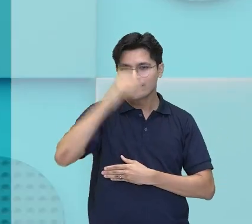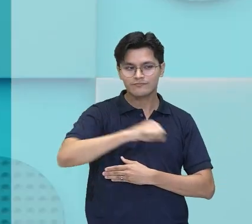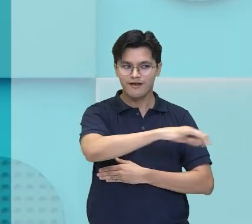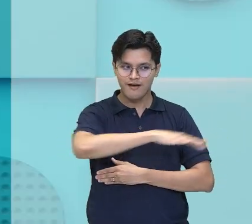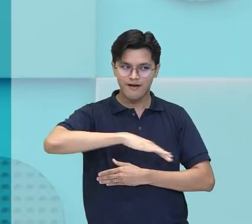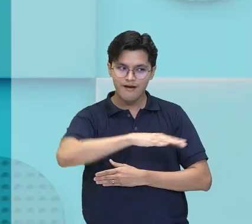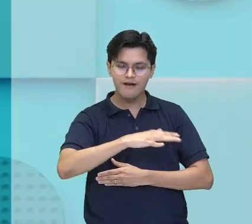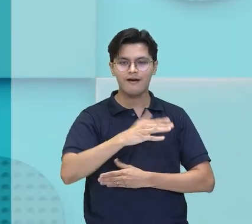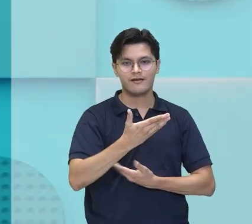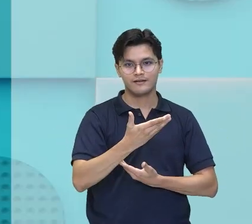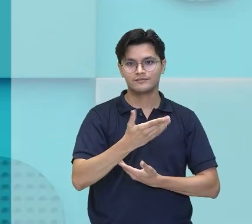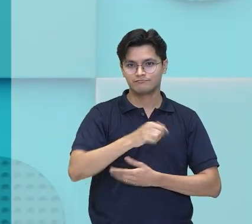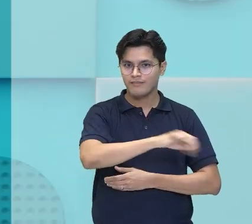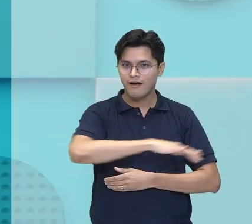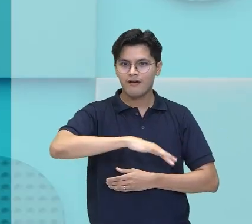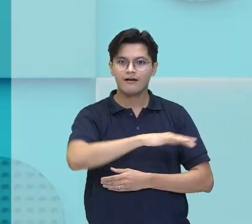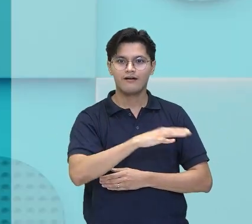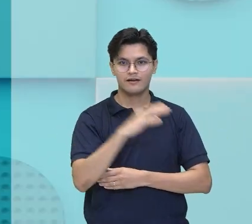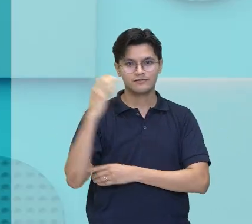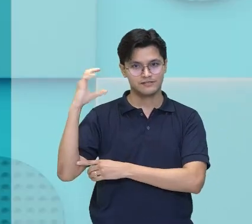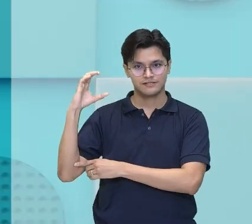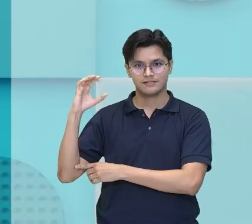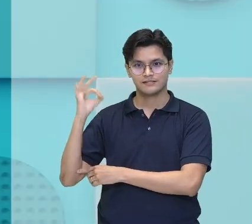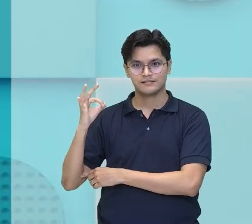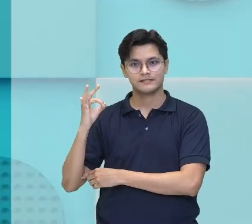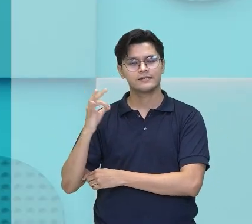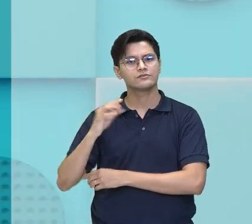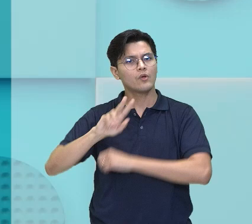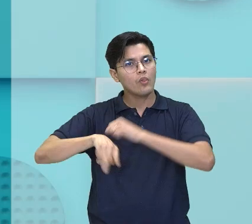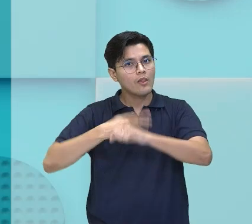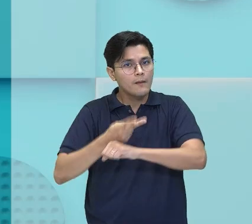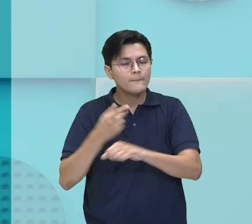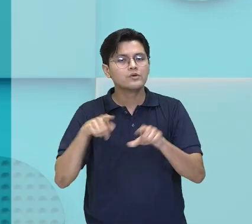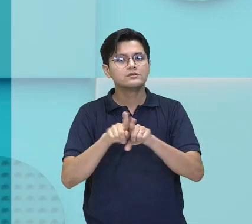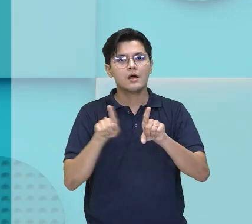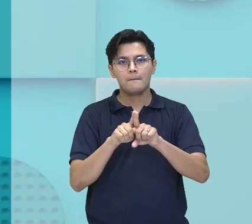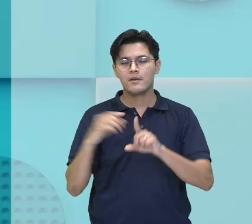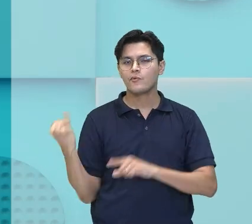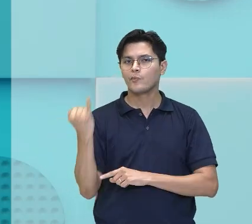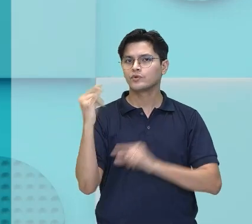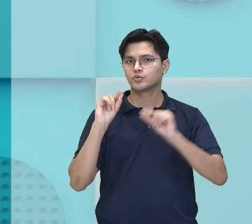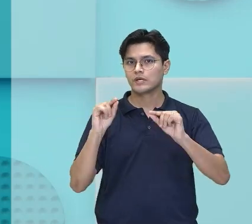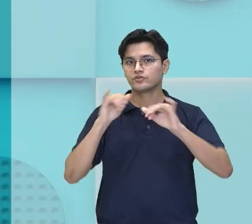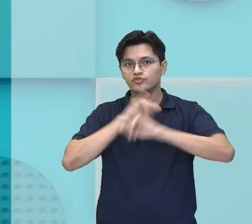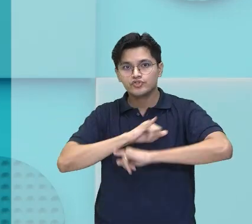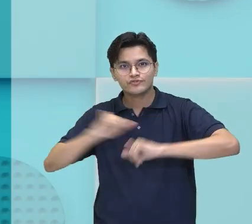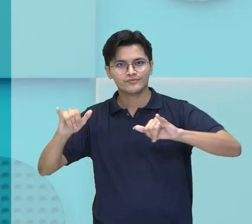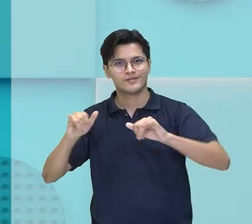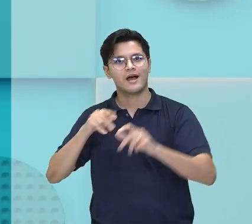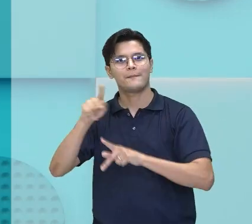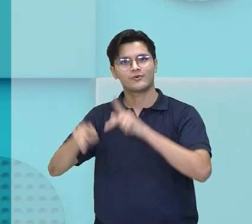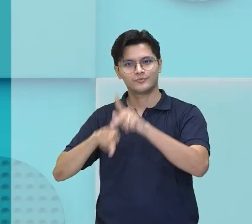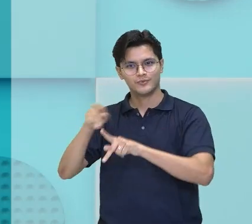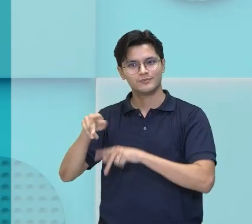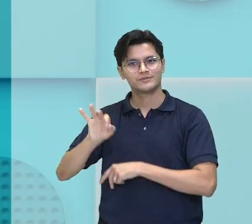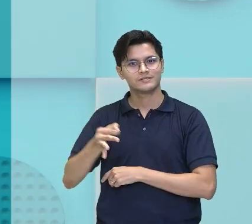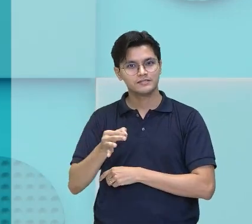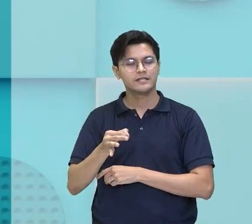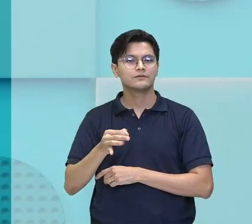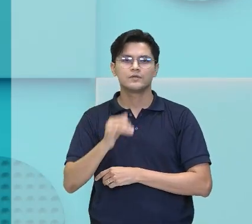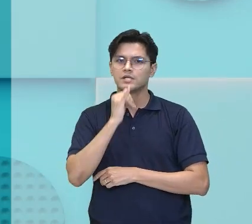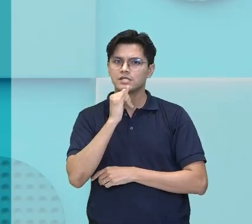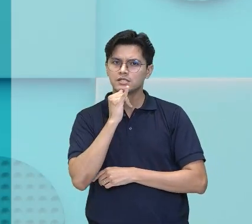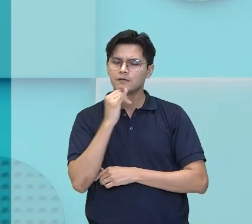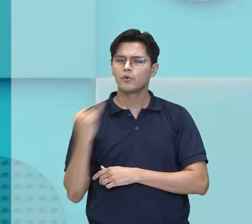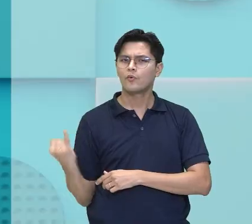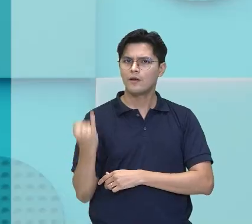depois que acontece isso, é importante também a gente divulgar para o público, é importante vocês saberem, até mesmo para, por exemplo, quando